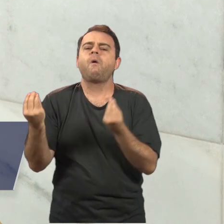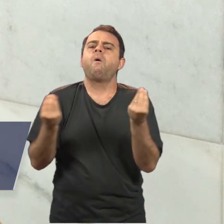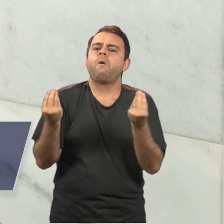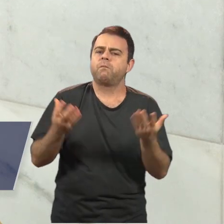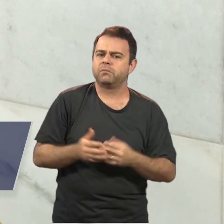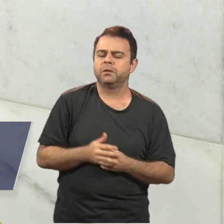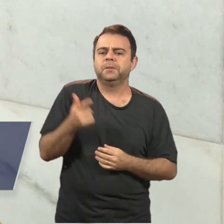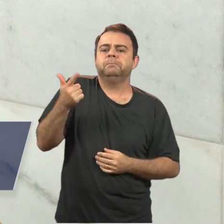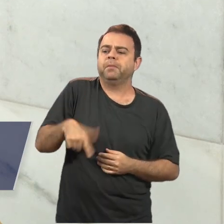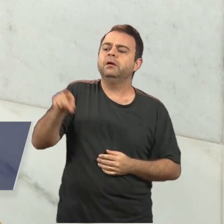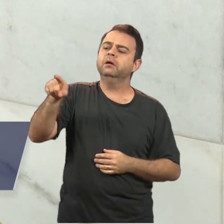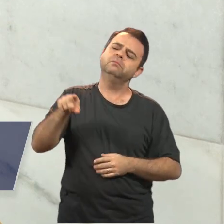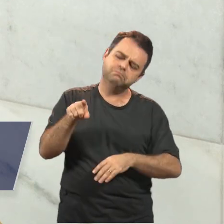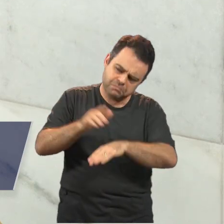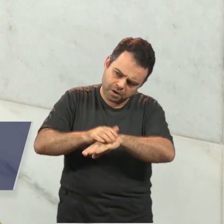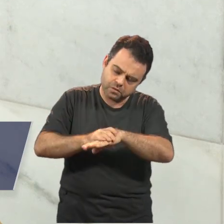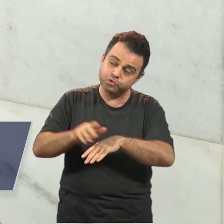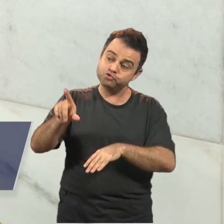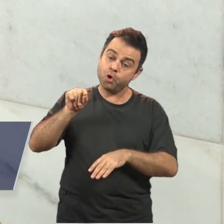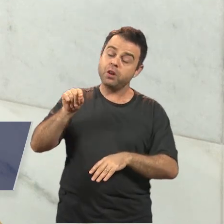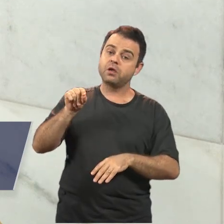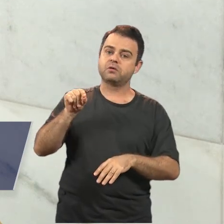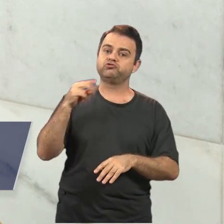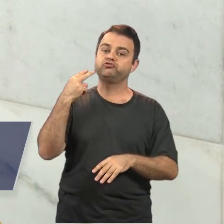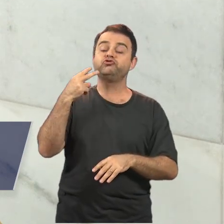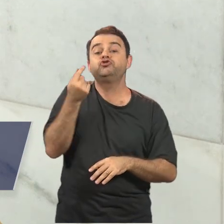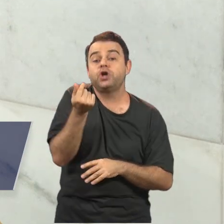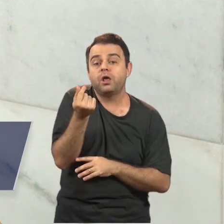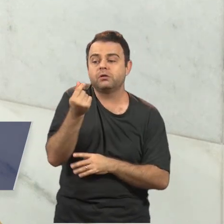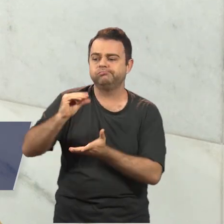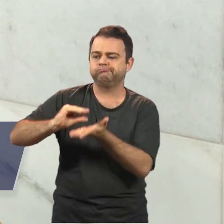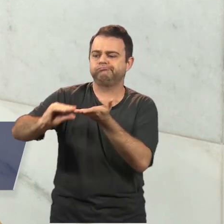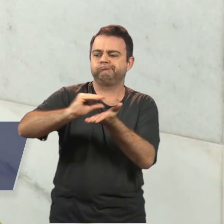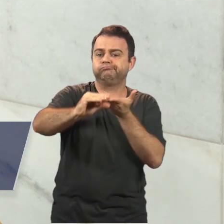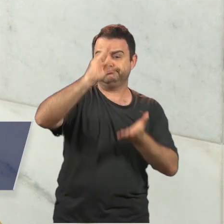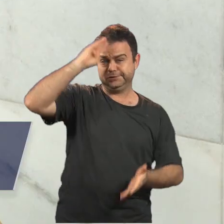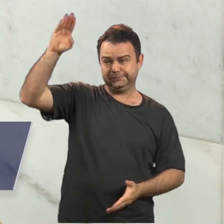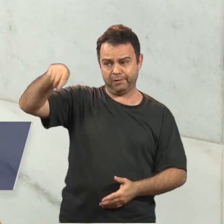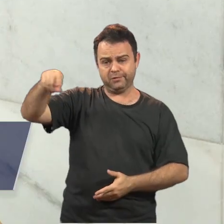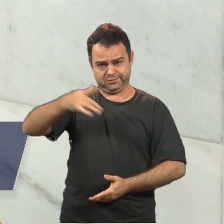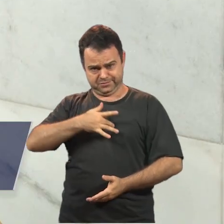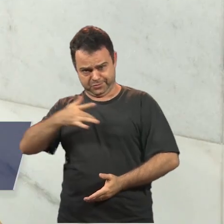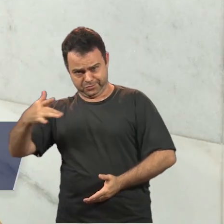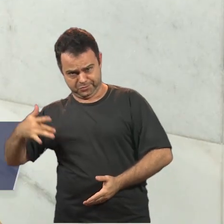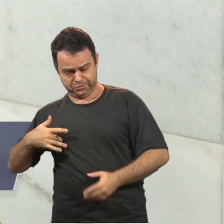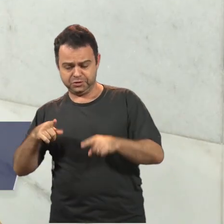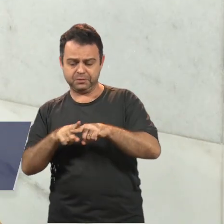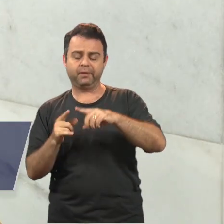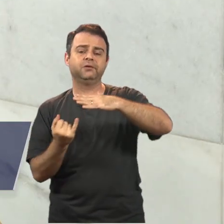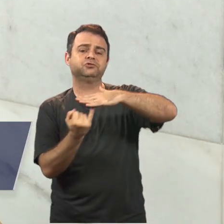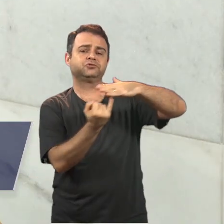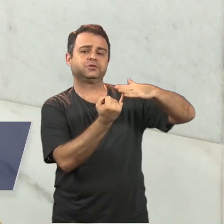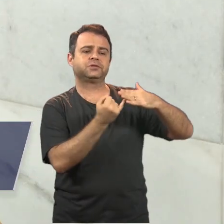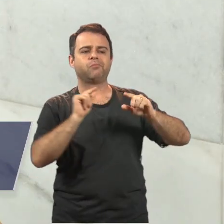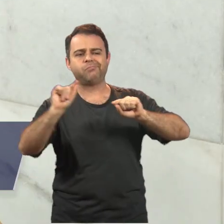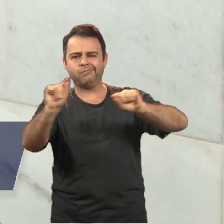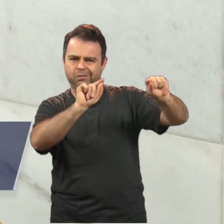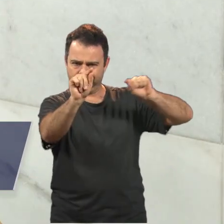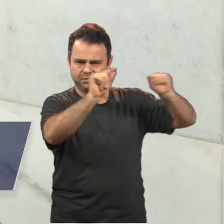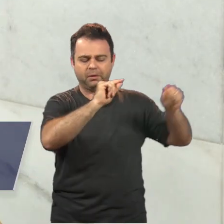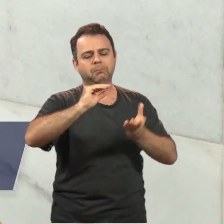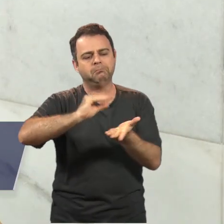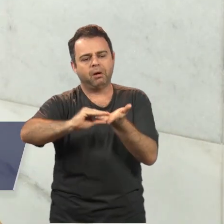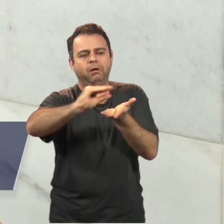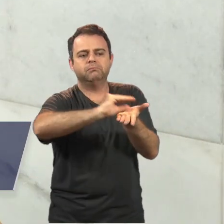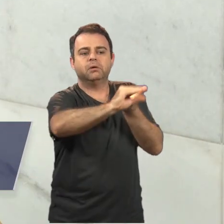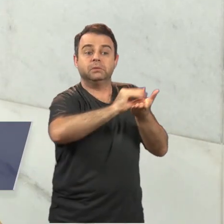emendas impositivas, né? Parte dessas emendas estão indo para a área da saúde e também para entidades que necessitam, vocês estão aí direcionando